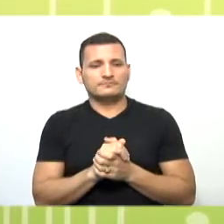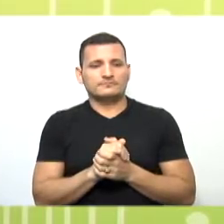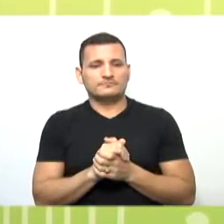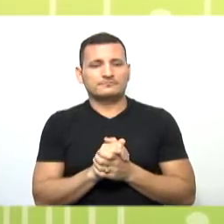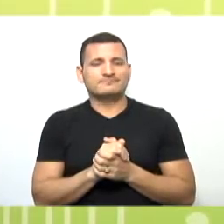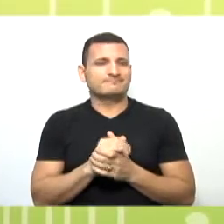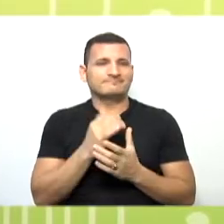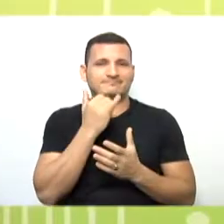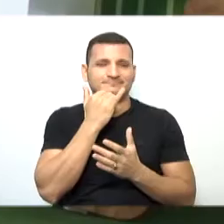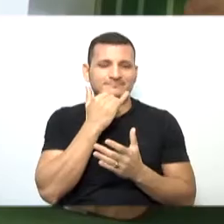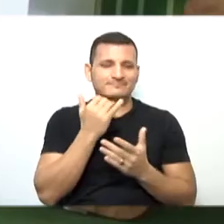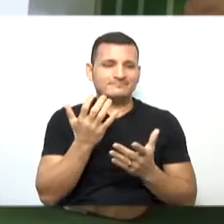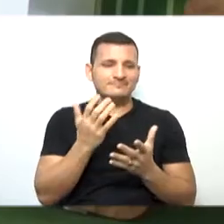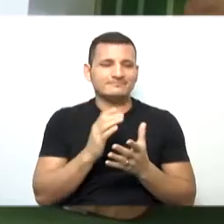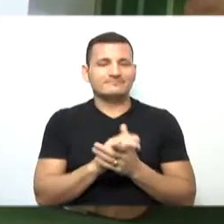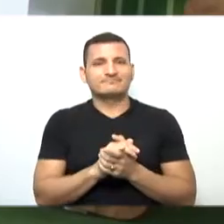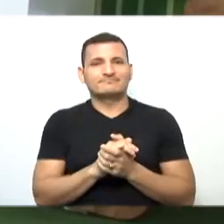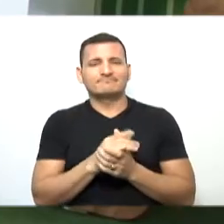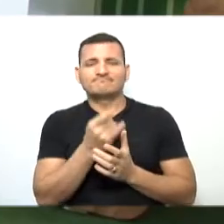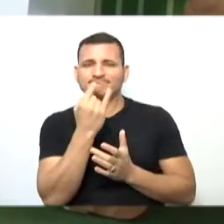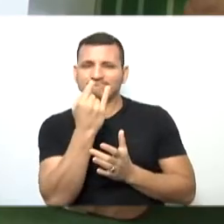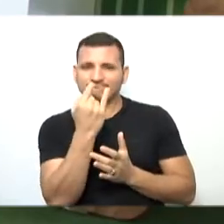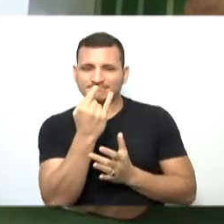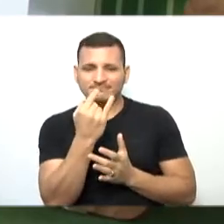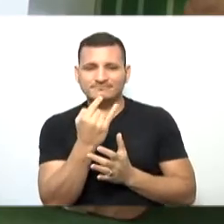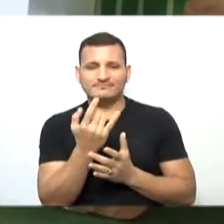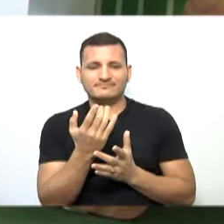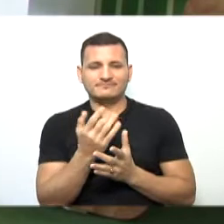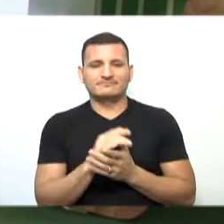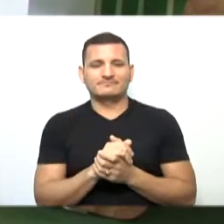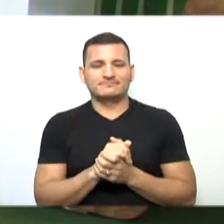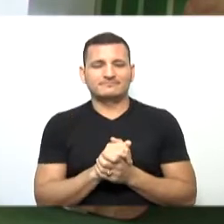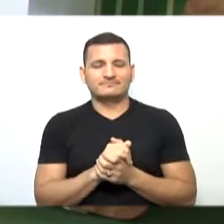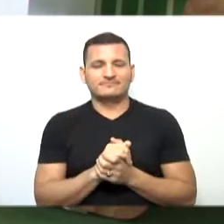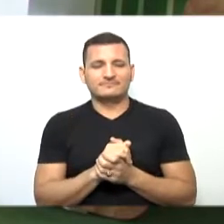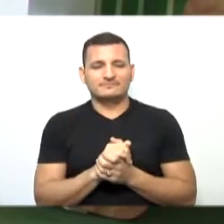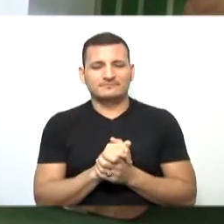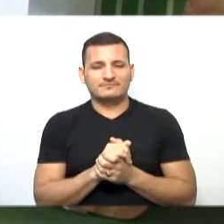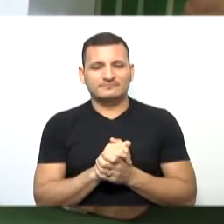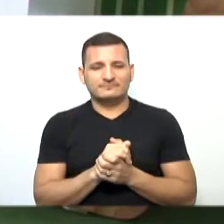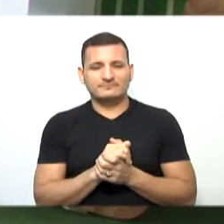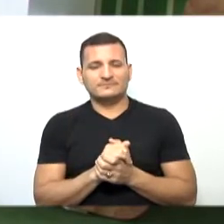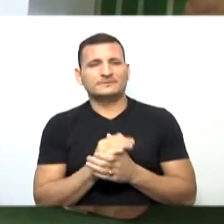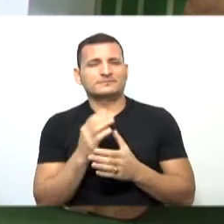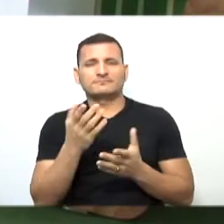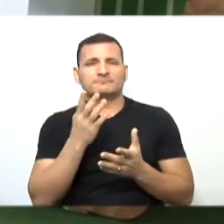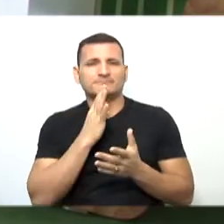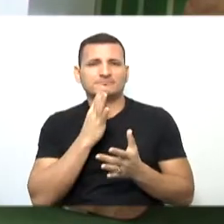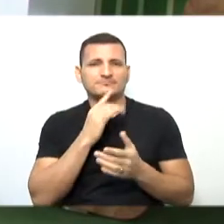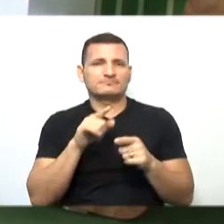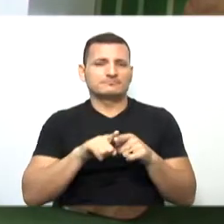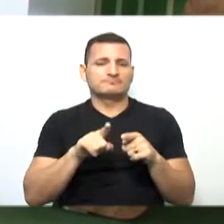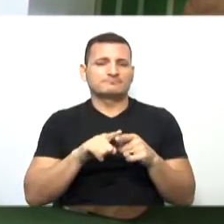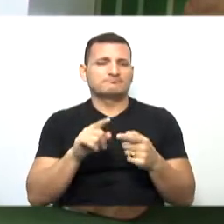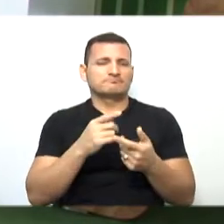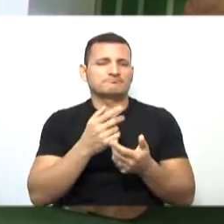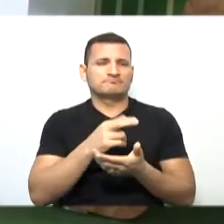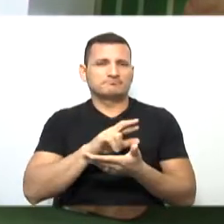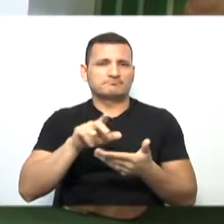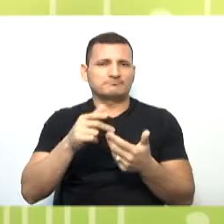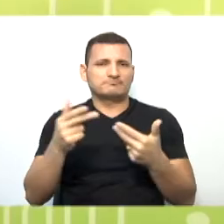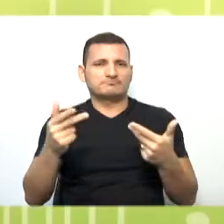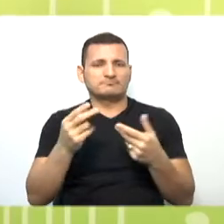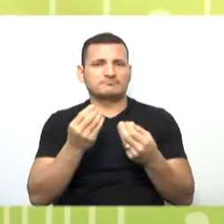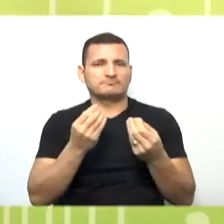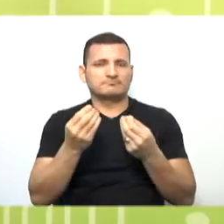ai, caramba. A partir daí, vocês já vão conhecer bastante coisa em relação a usar outros sites como base, sabe? A gente vai deixar o